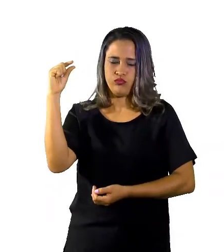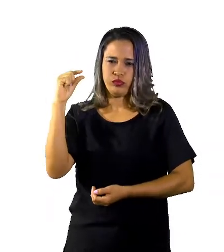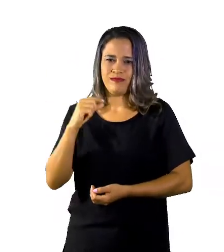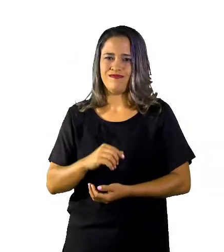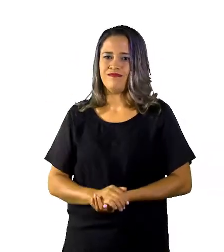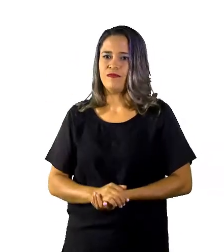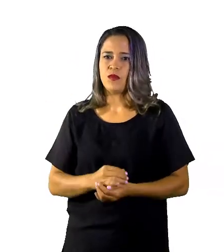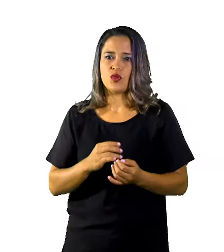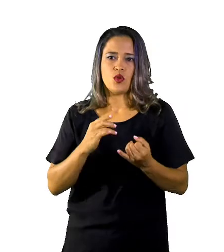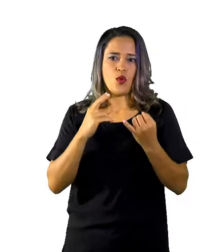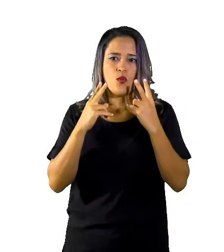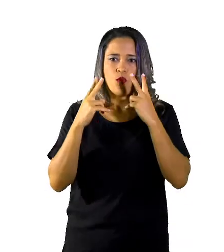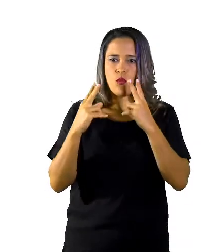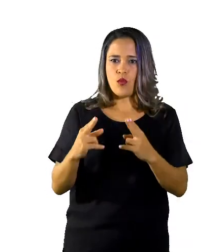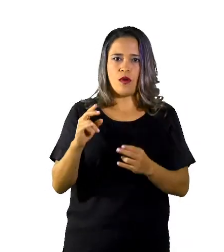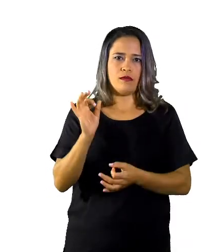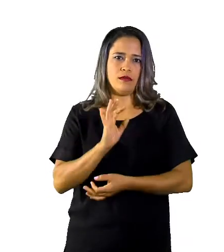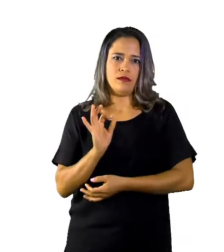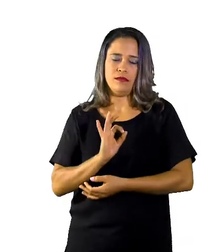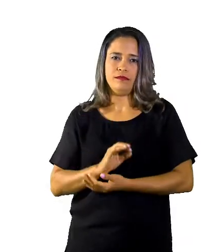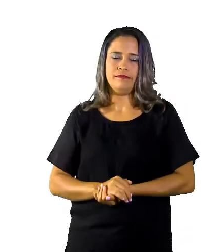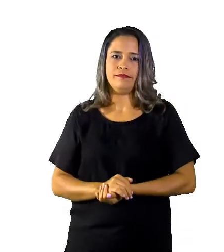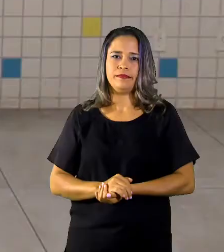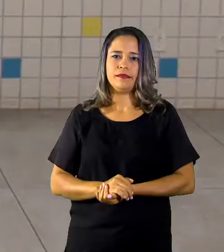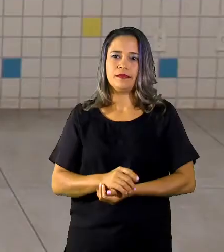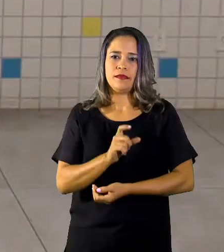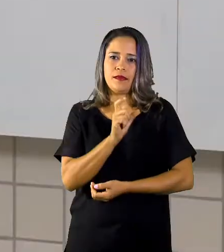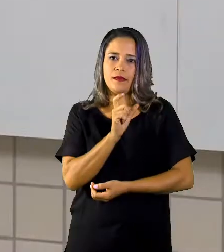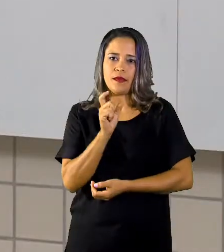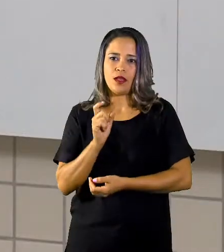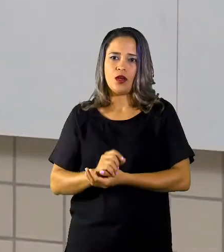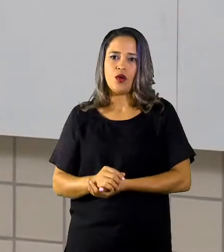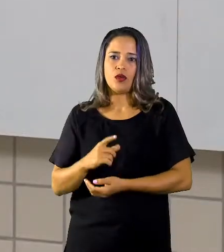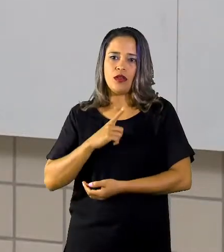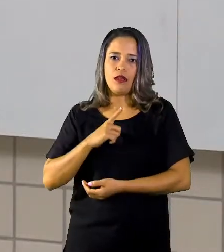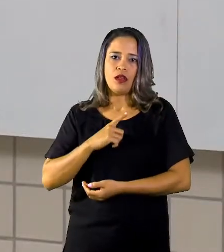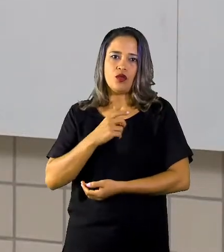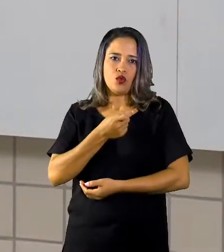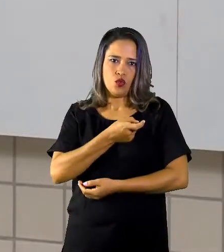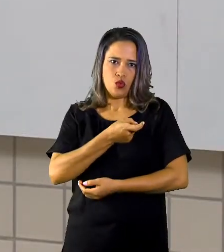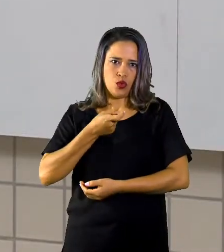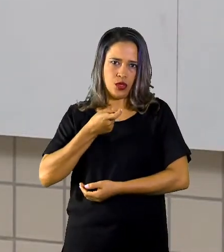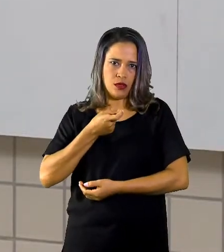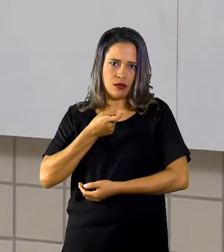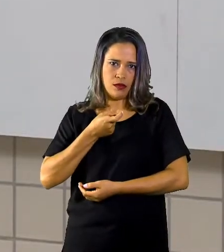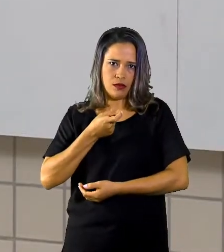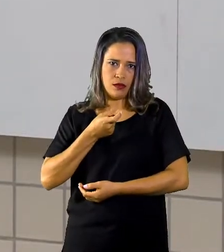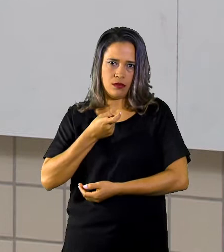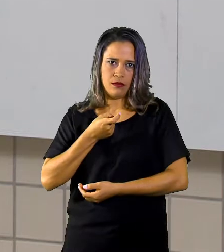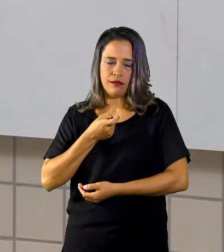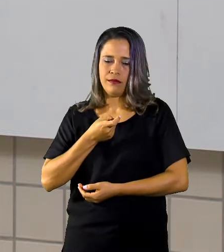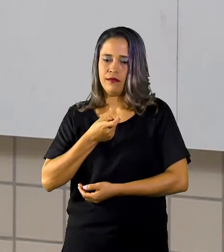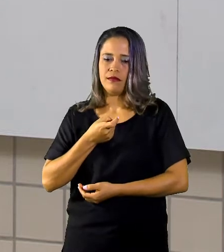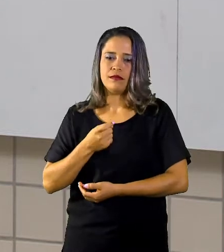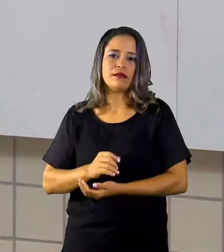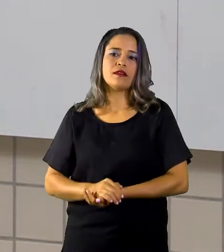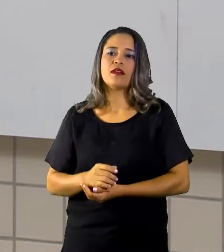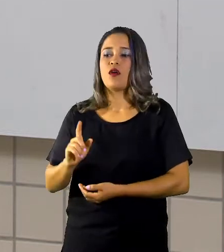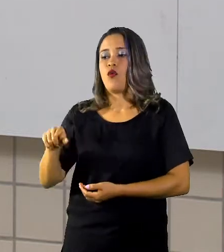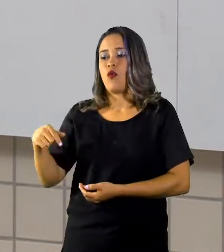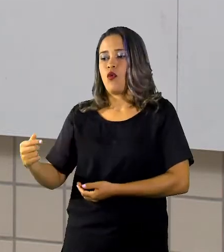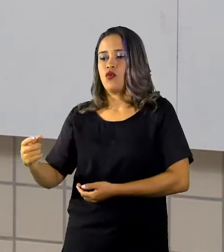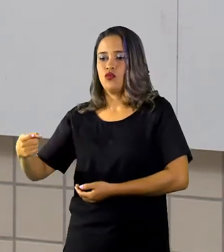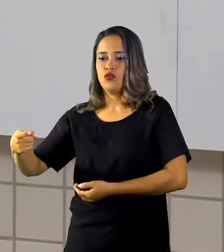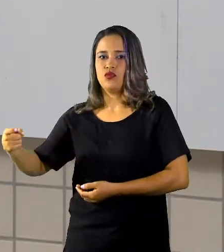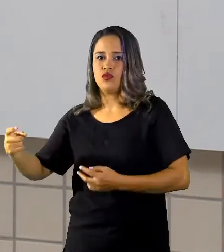são iguais. Ou seja, o expoente do x no nosso primeiro monômio não é igual ao expoente do x no nosso